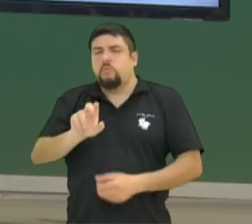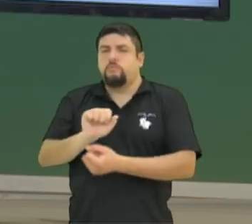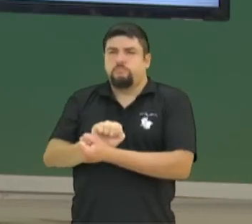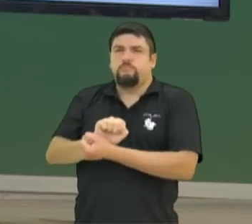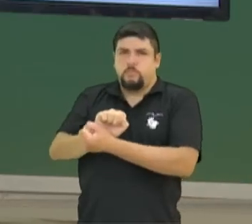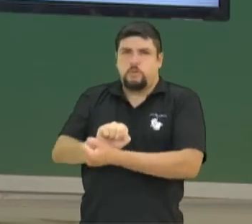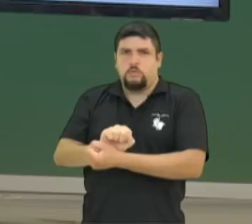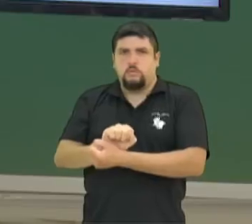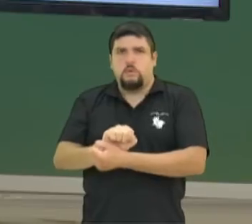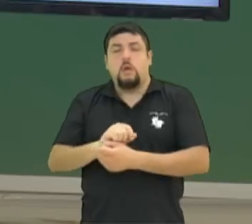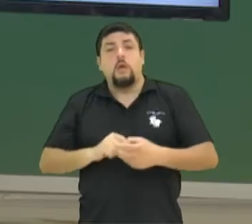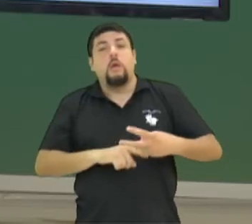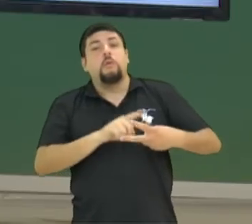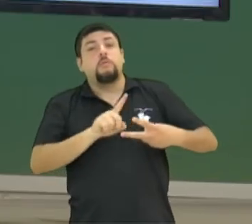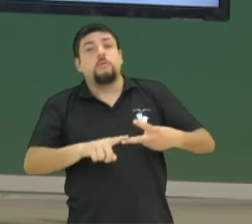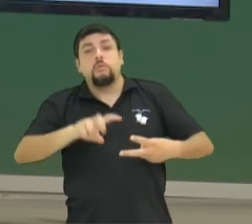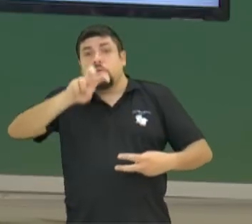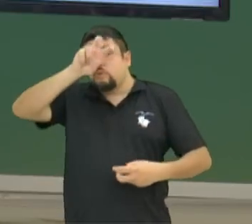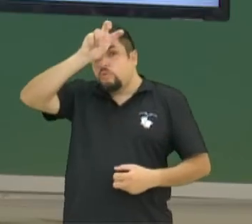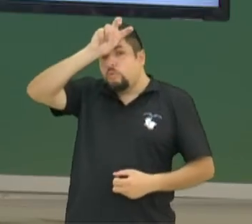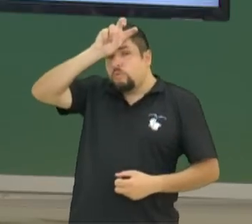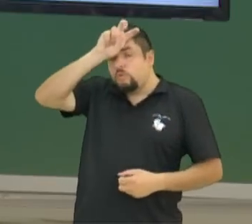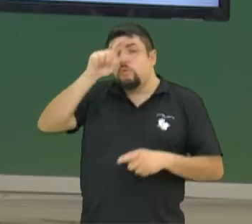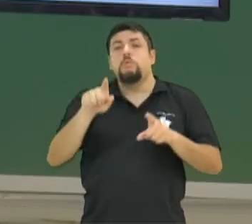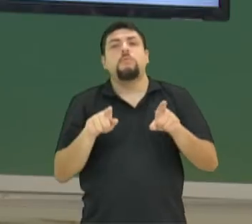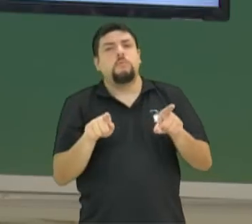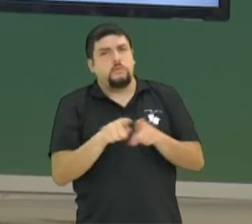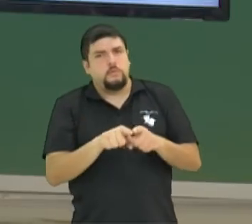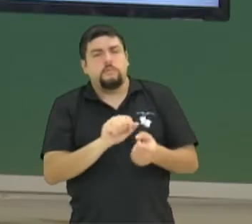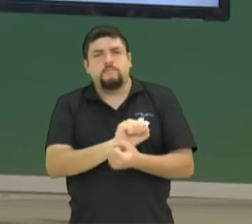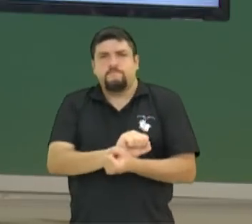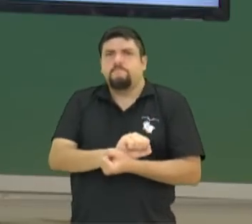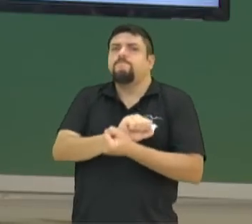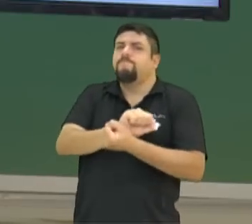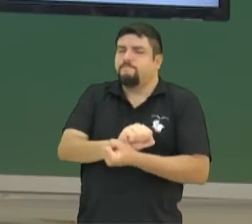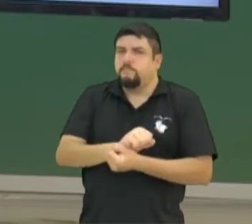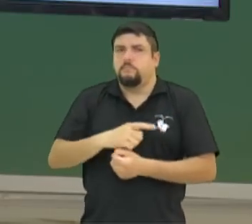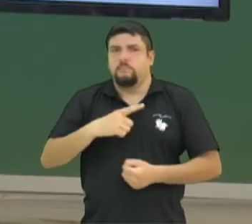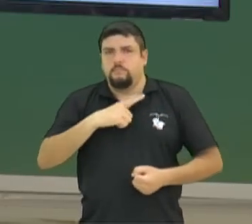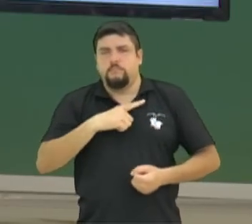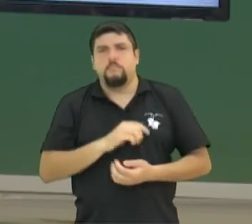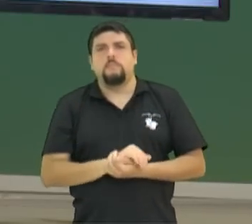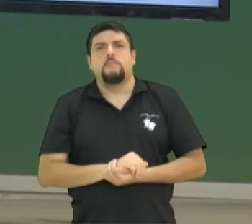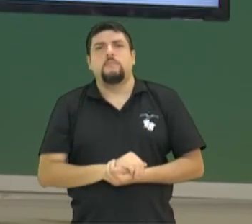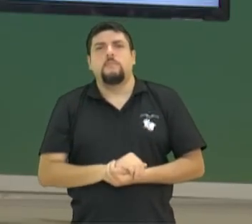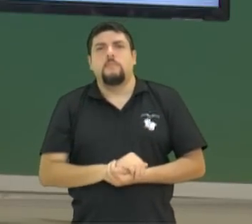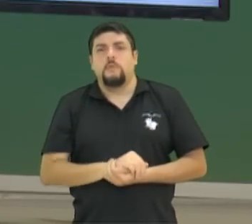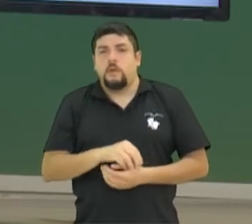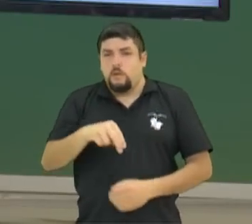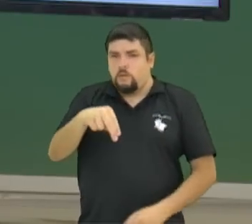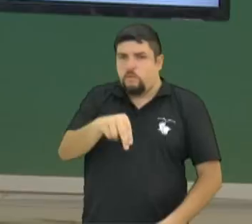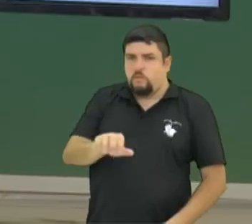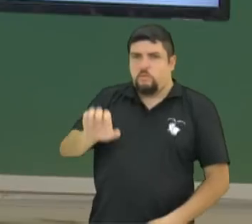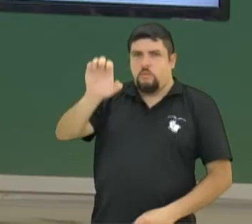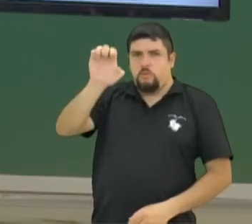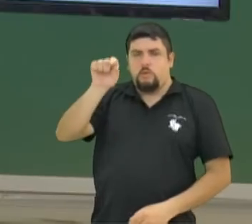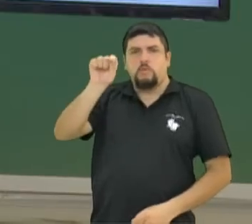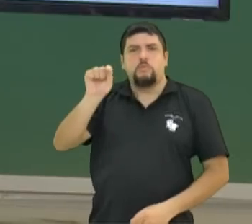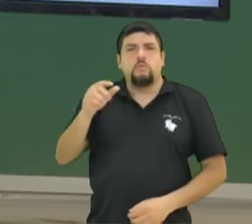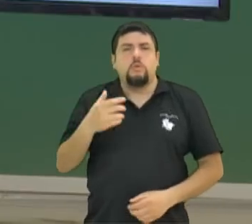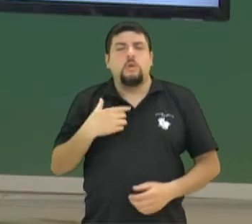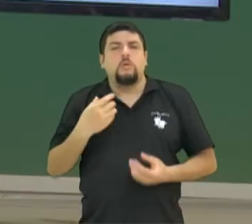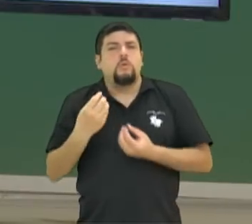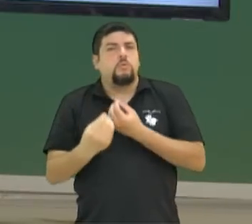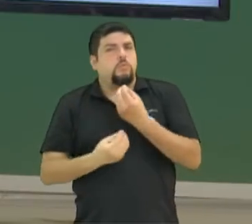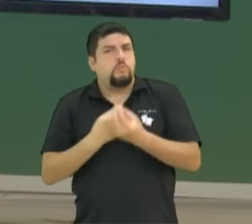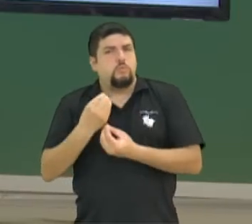o Egito, a gente estuda a utilização da mão de obra escrava no Egito. Então, aqui no Nordeste açucareiro, nós vamos nos